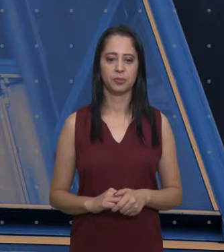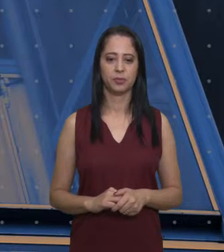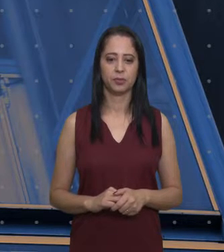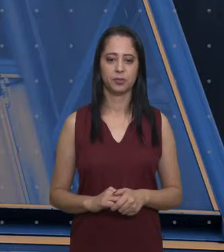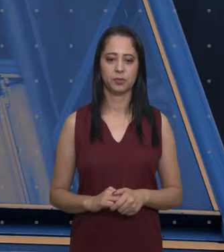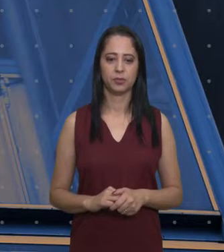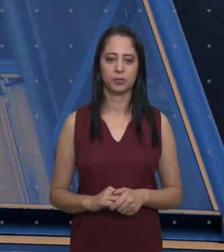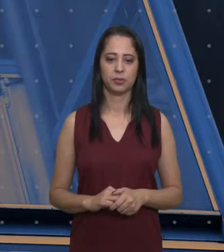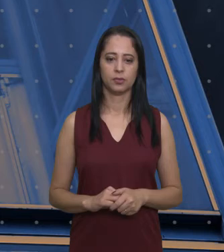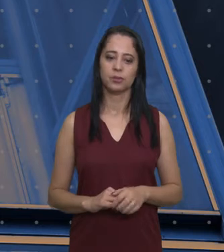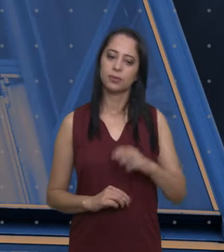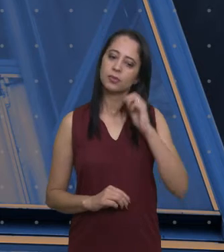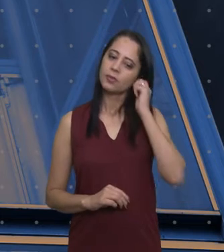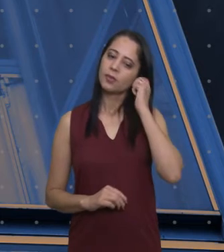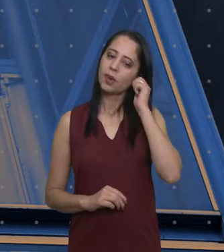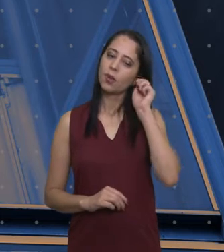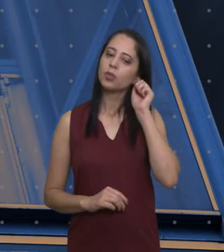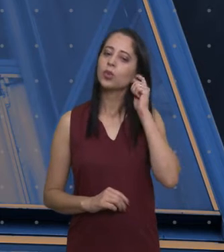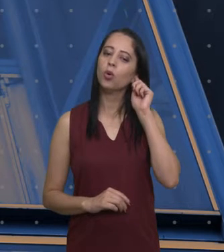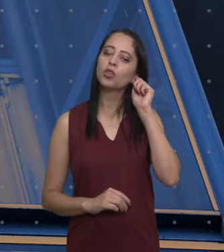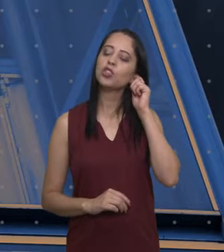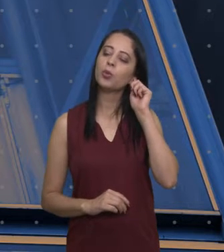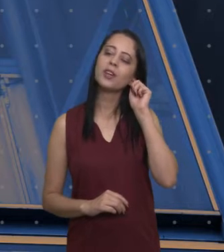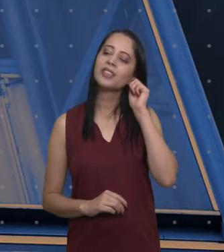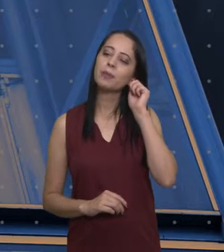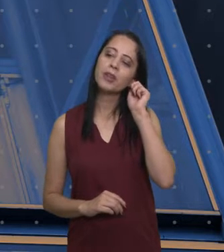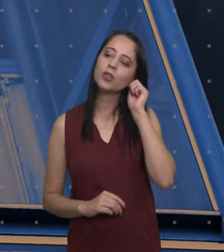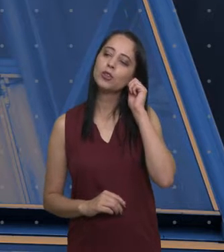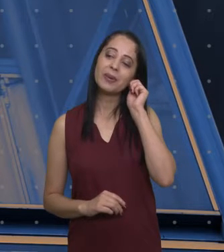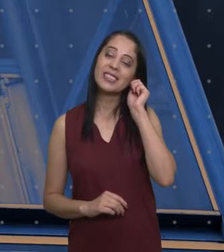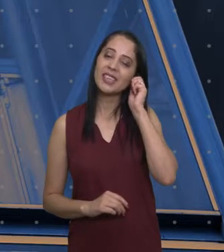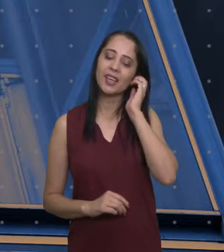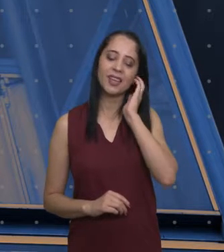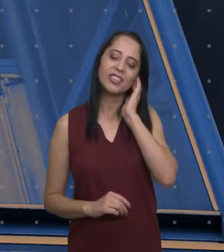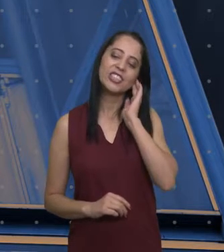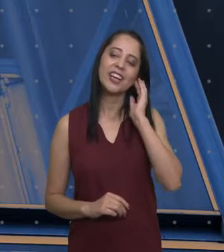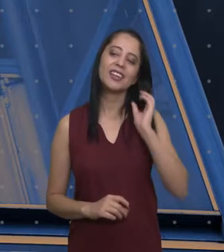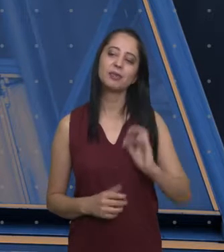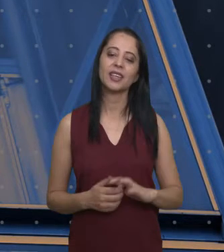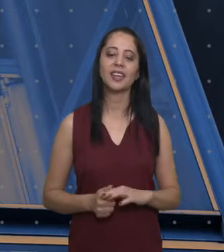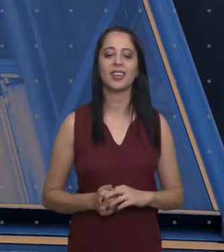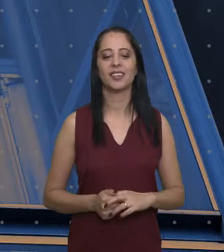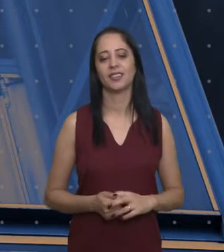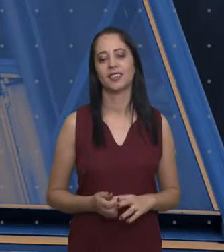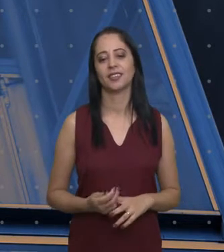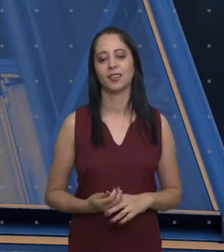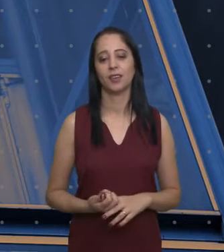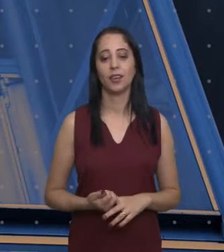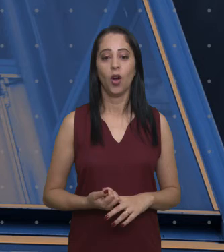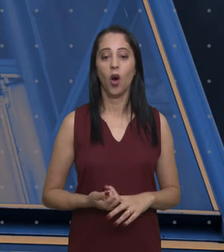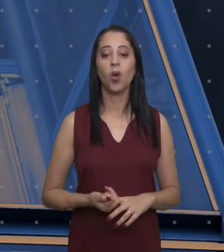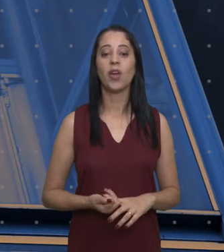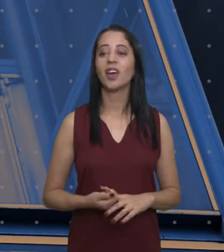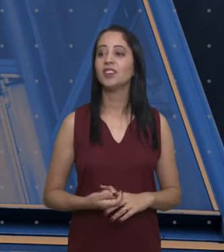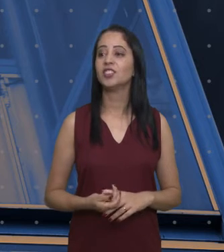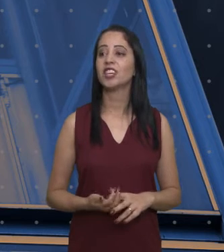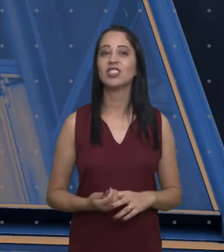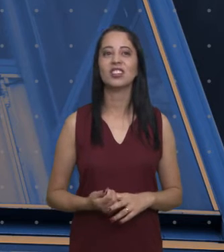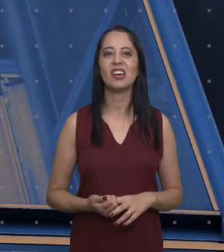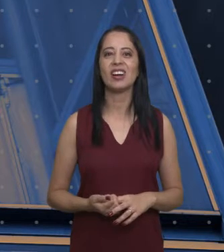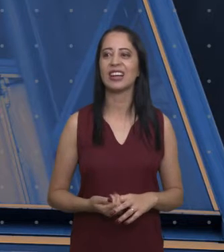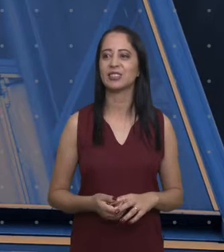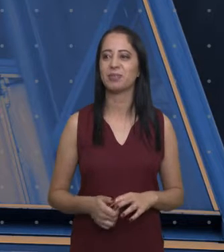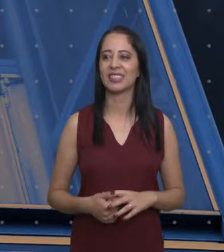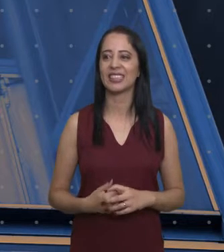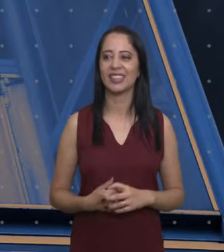de manutenção, operador de torque, pedreiro, pintor industrial, polidor, projetista